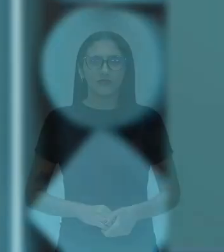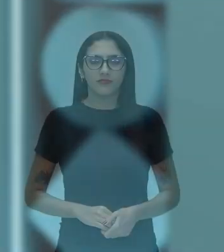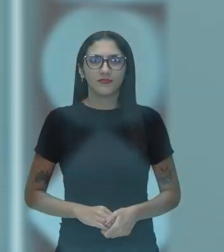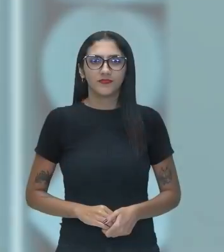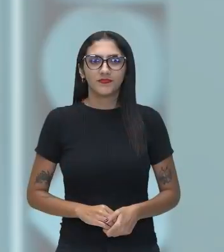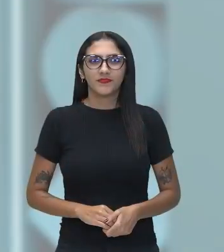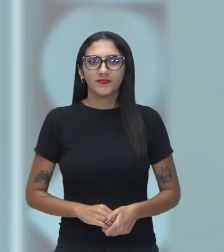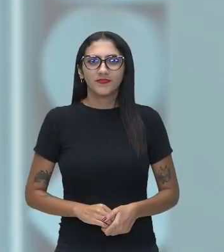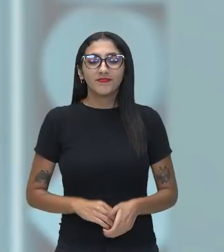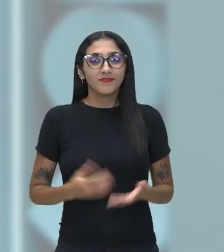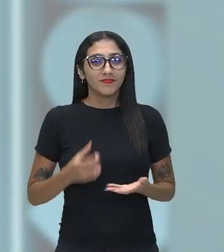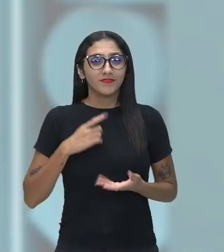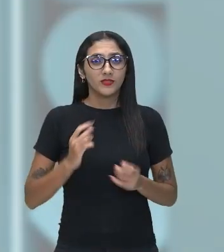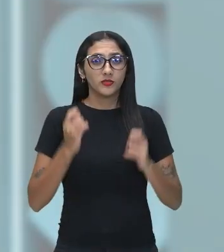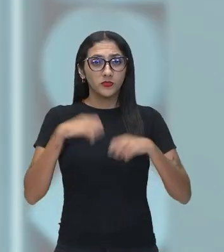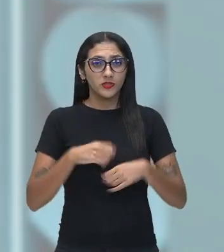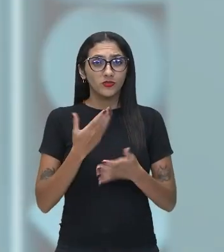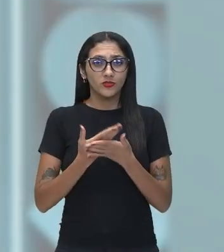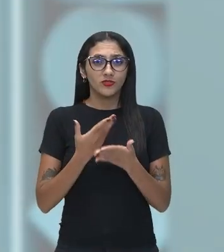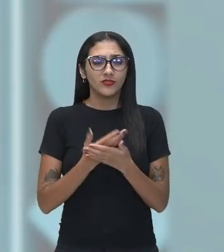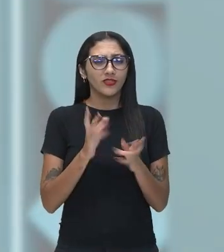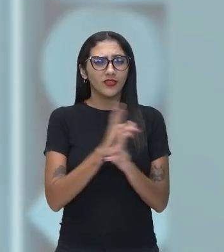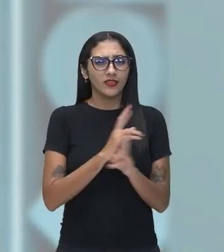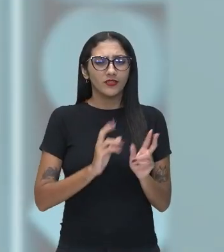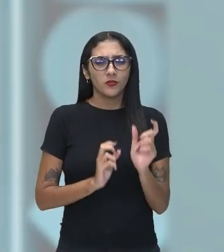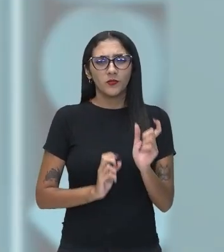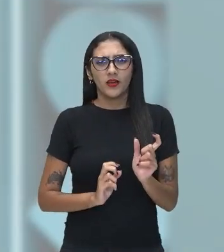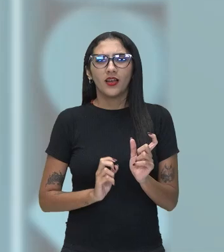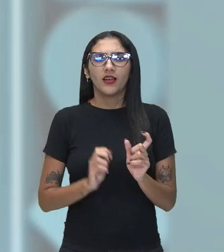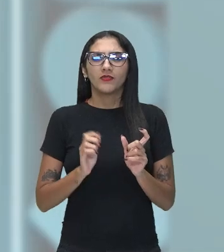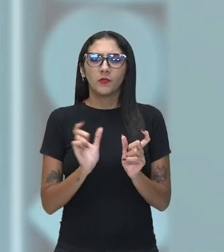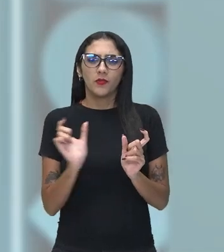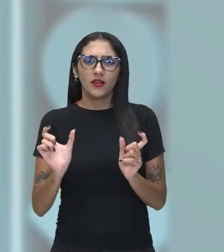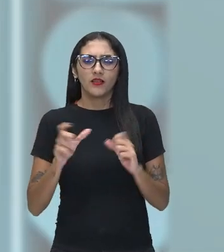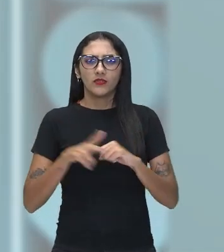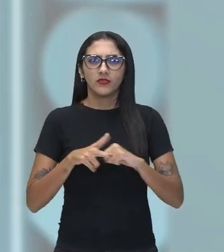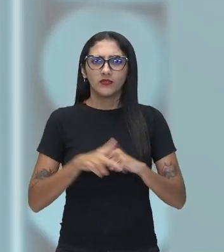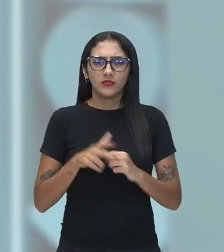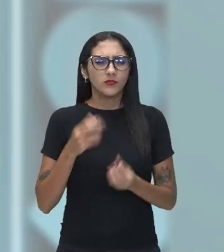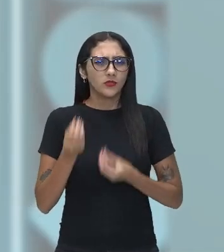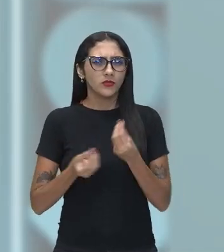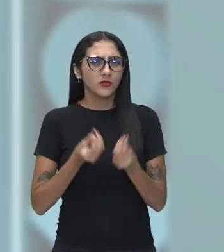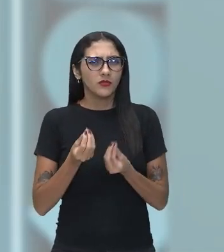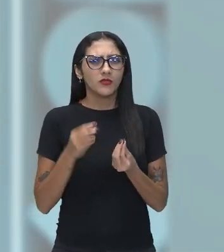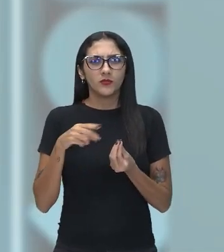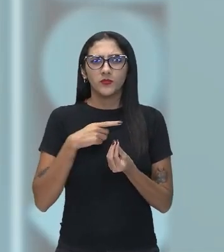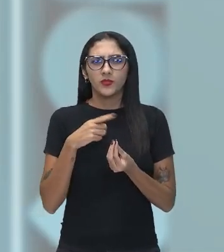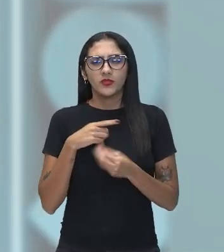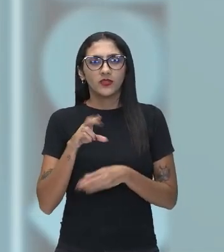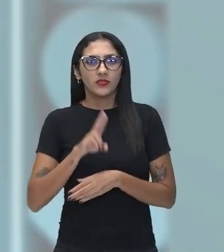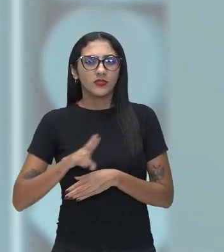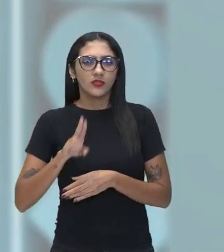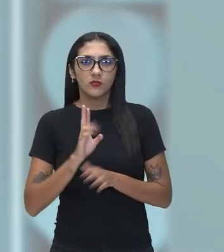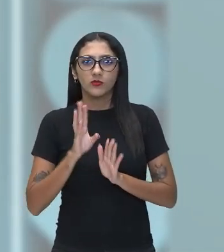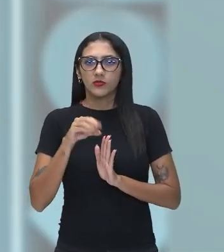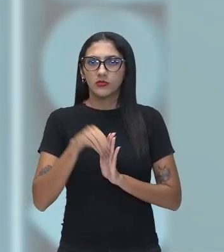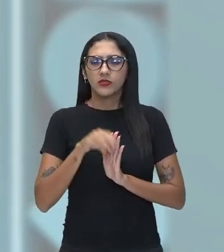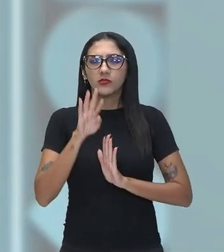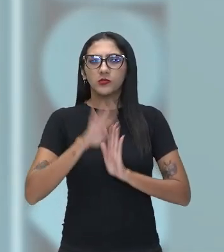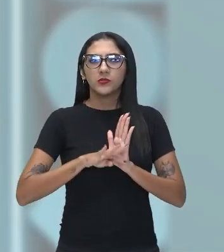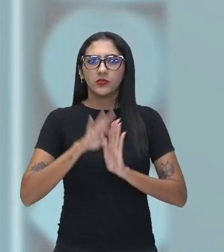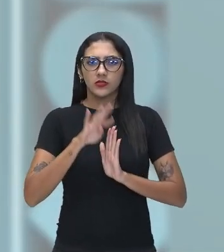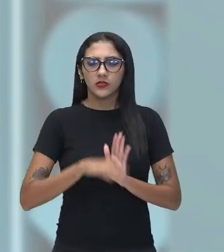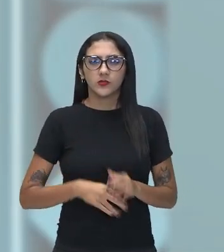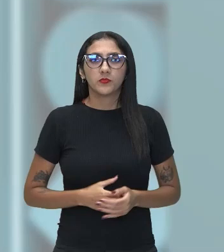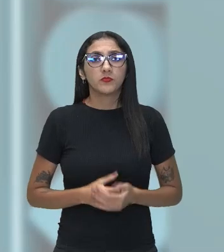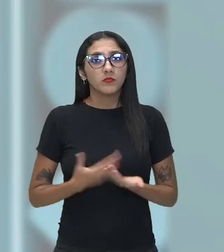Para que a gente possa estudar a regência verbal, vamos ver como ela se aplica, como ela se manifesta em textos. Então, para